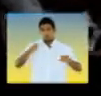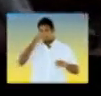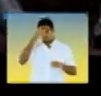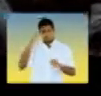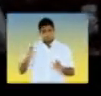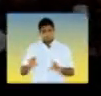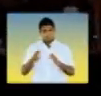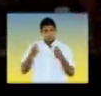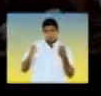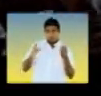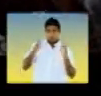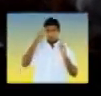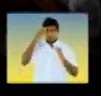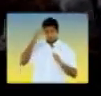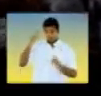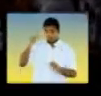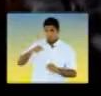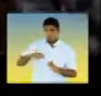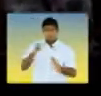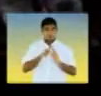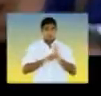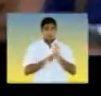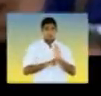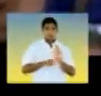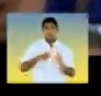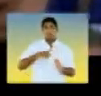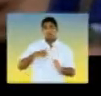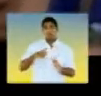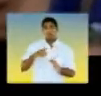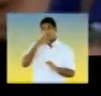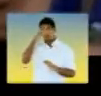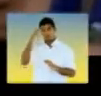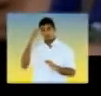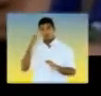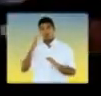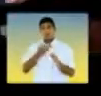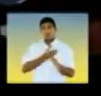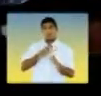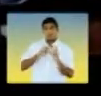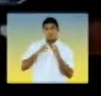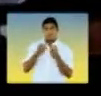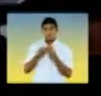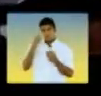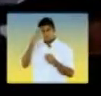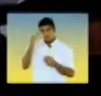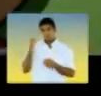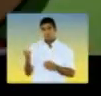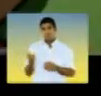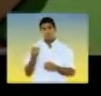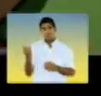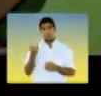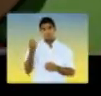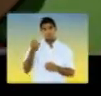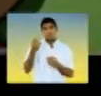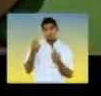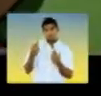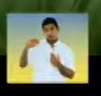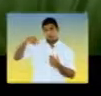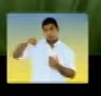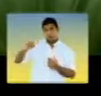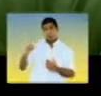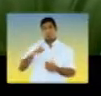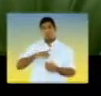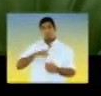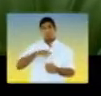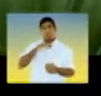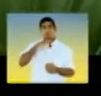o sucesso de um projeto, que só quem tem um parente que precisa de um lugar assim, sabe da importância. Como Dona Maria, que tem o seu